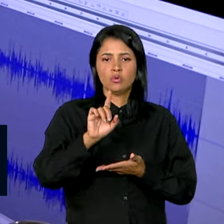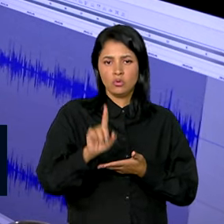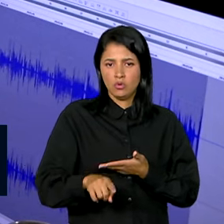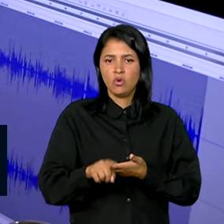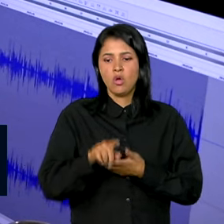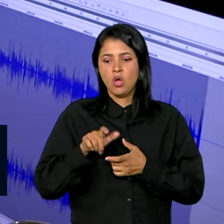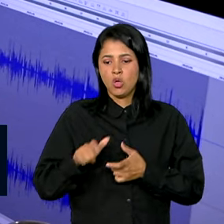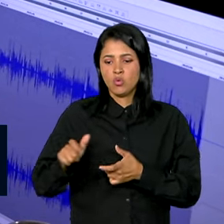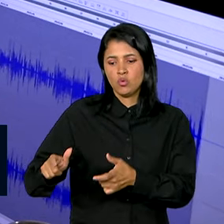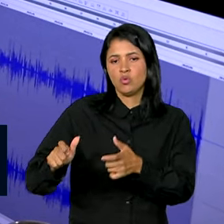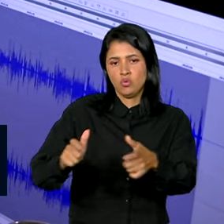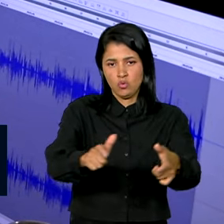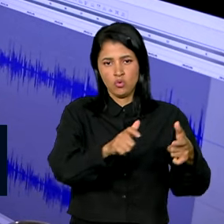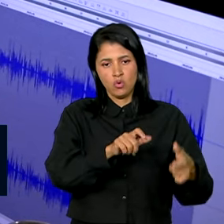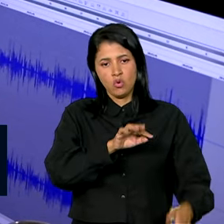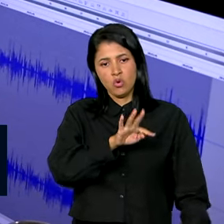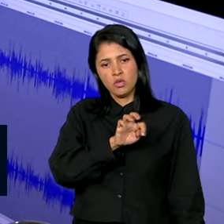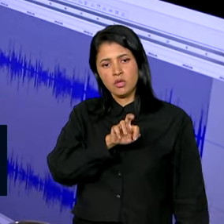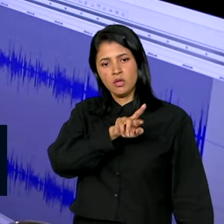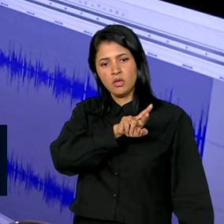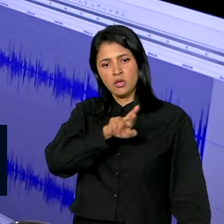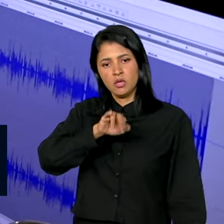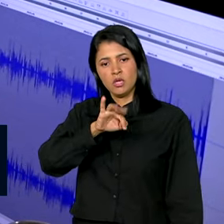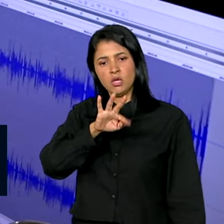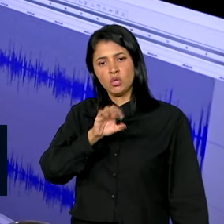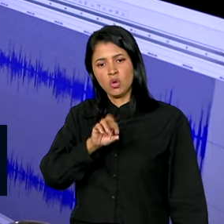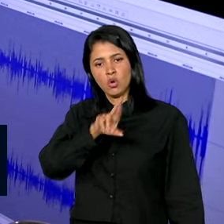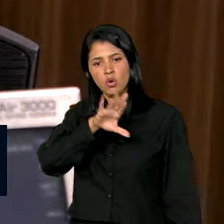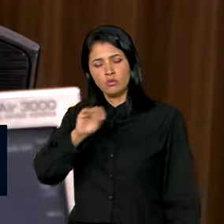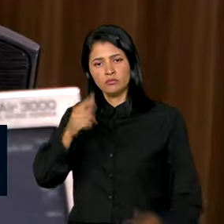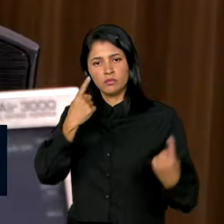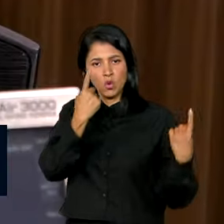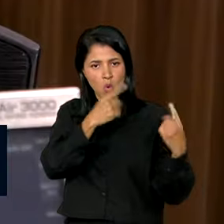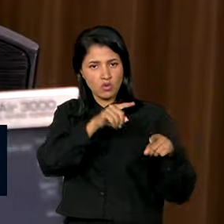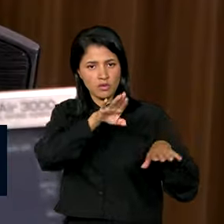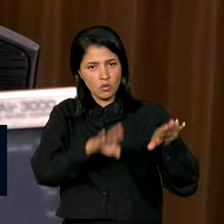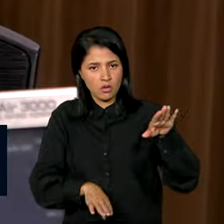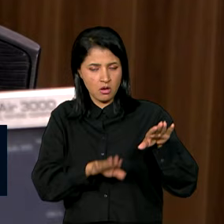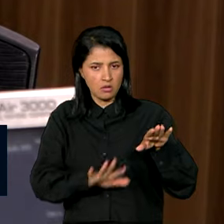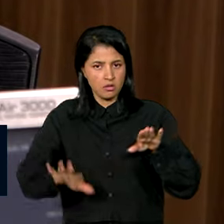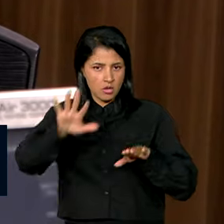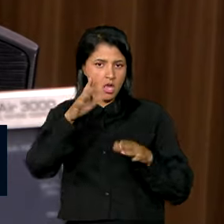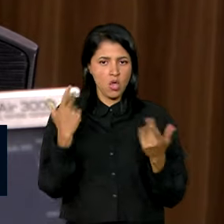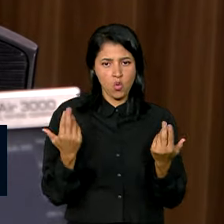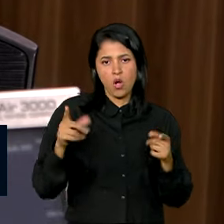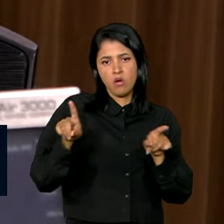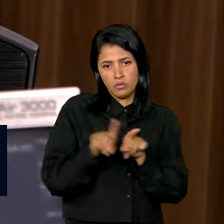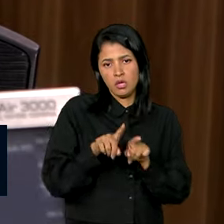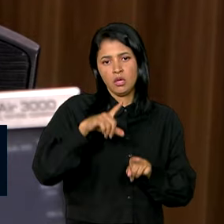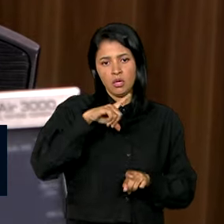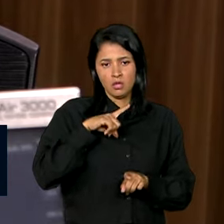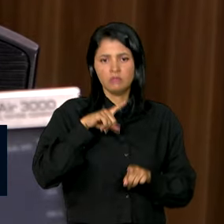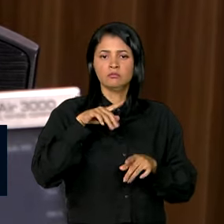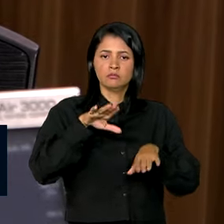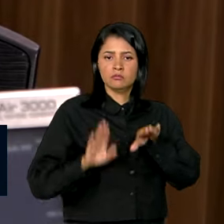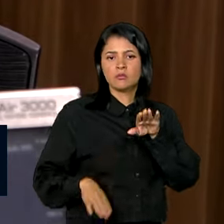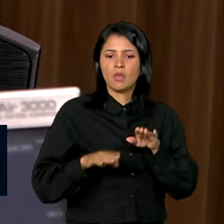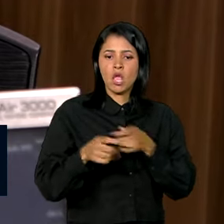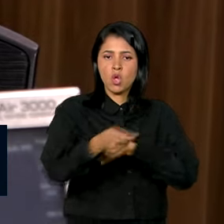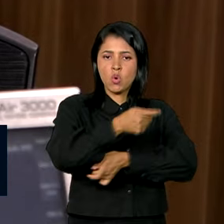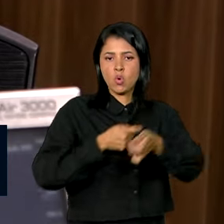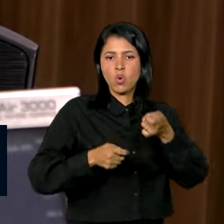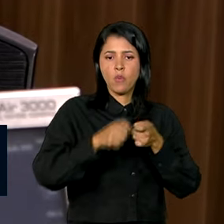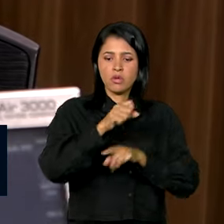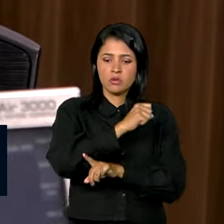nos territórios para enfrentar a desigualdade regional, porque do mesmo jeito que existe desigualdade regional econômica